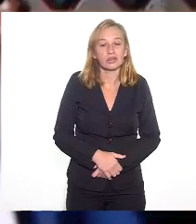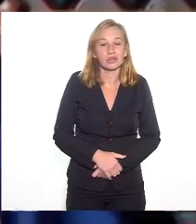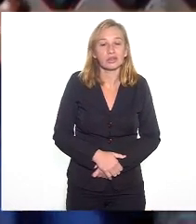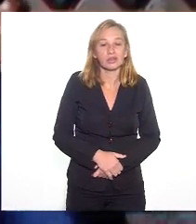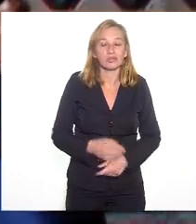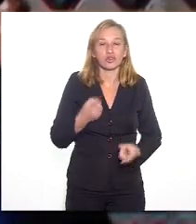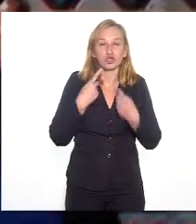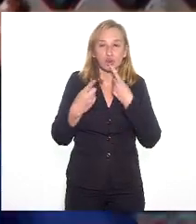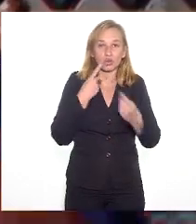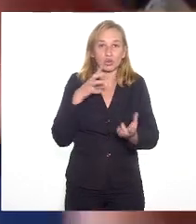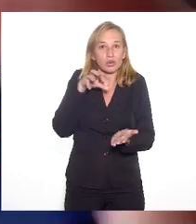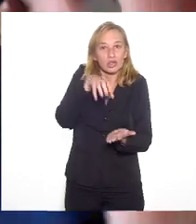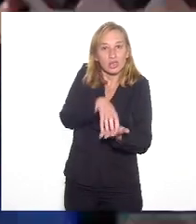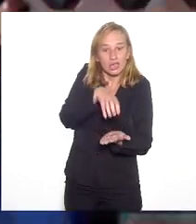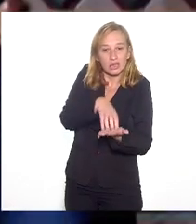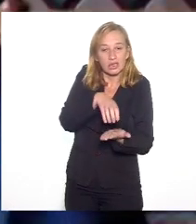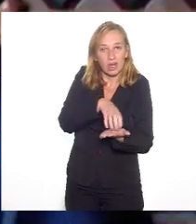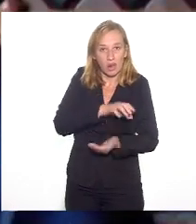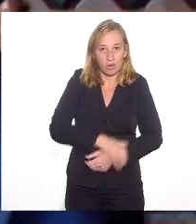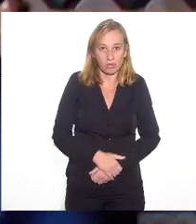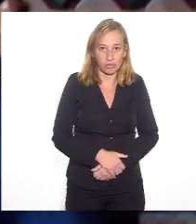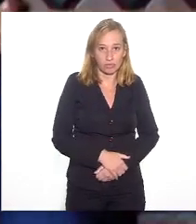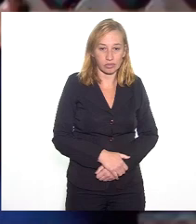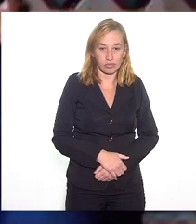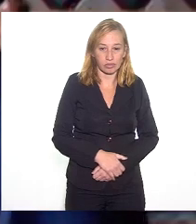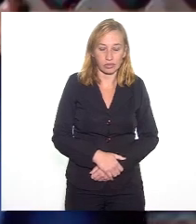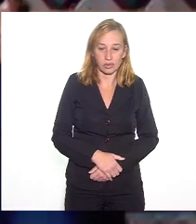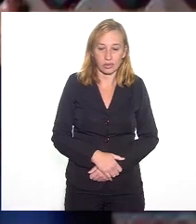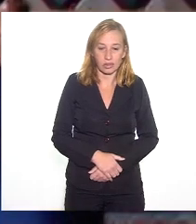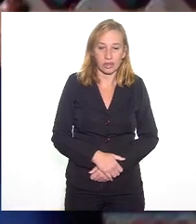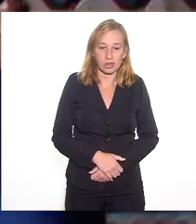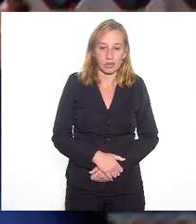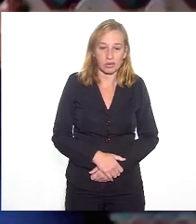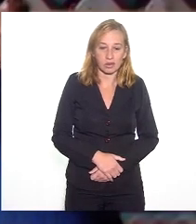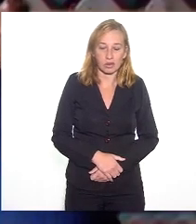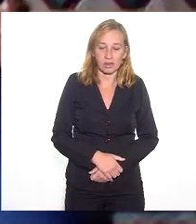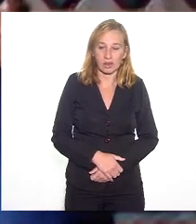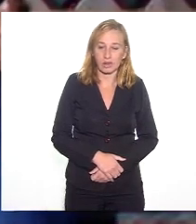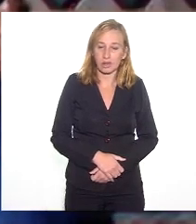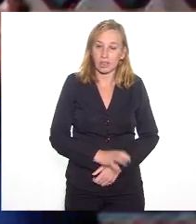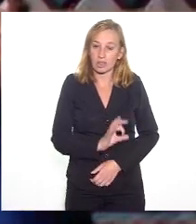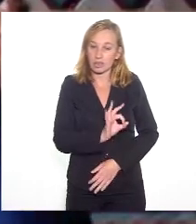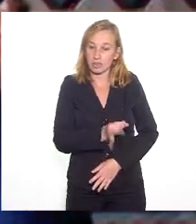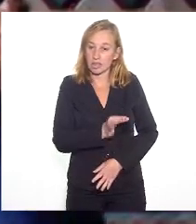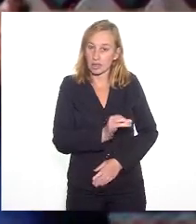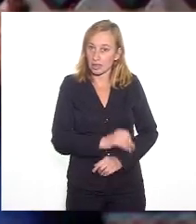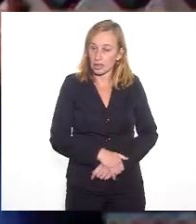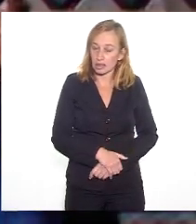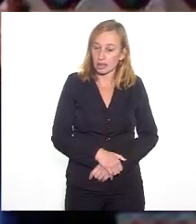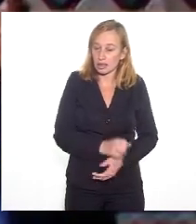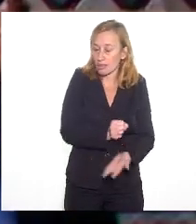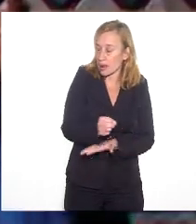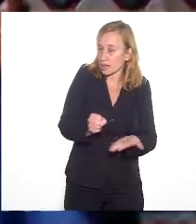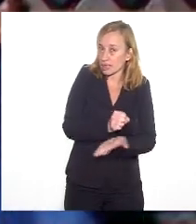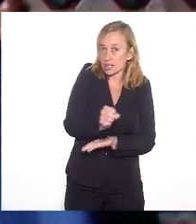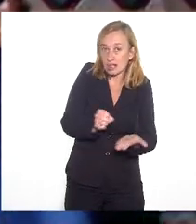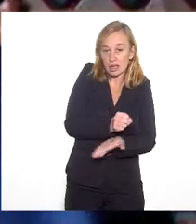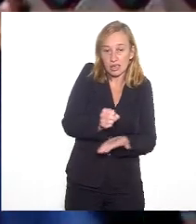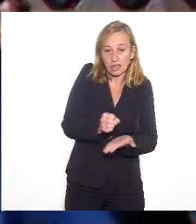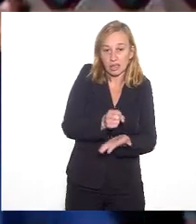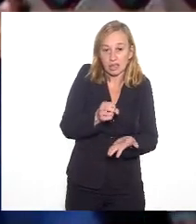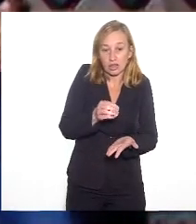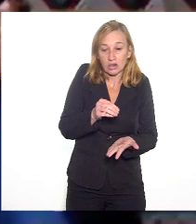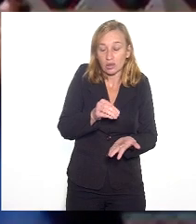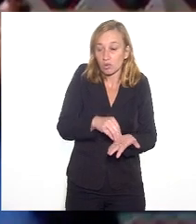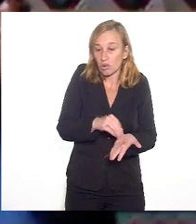central não trouxe elementos concretos para a gente. Quer dizer, se baseia, né, numa